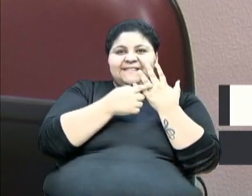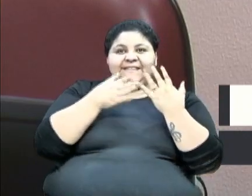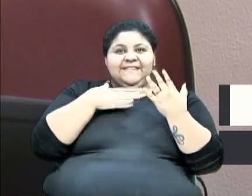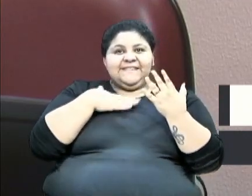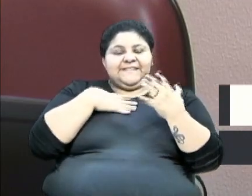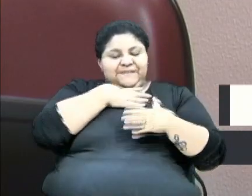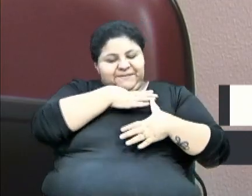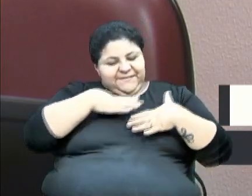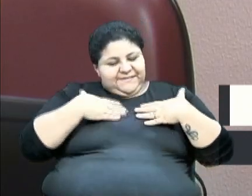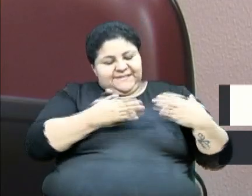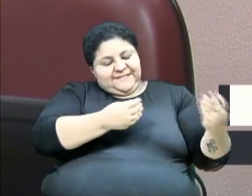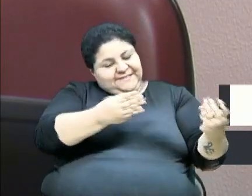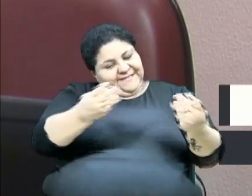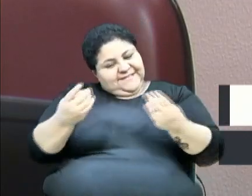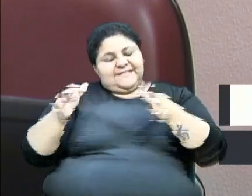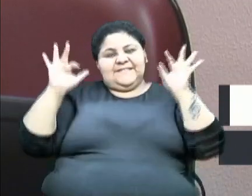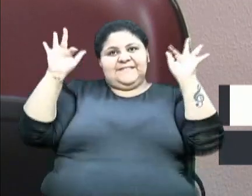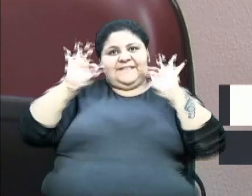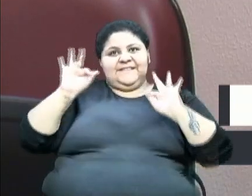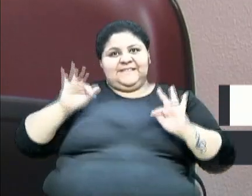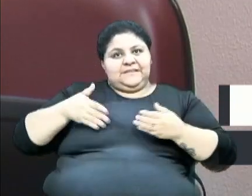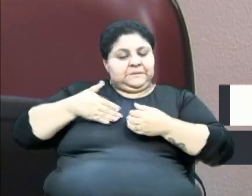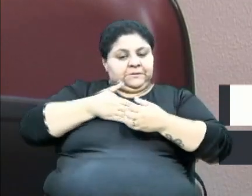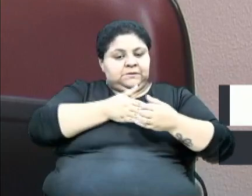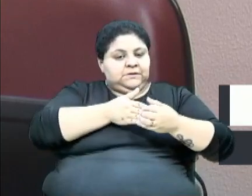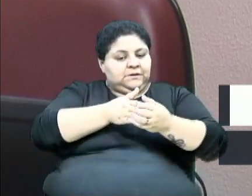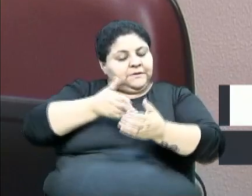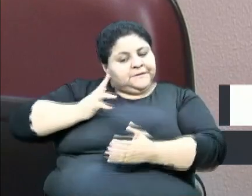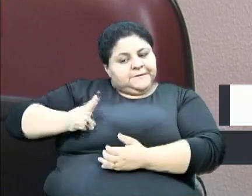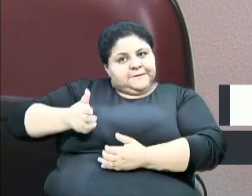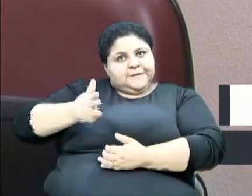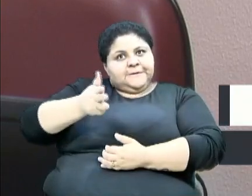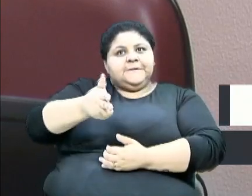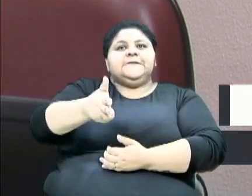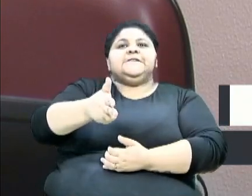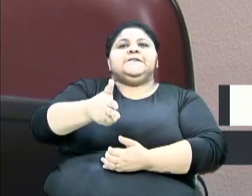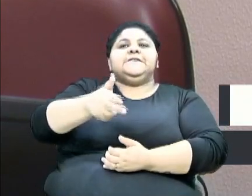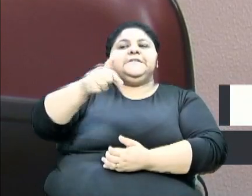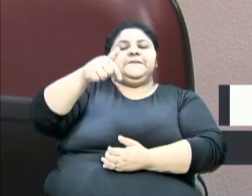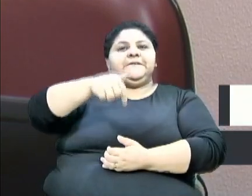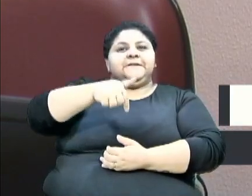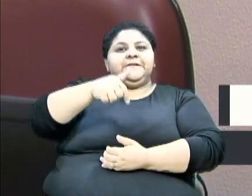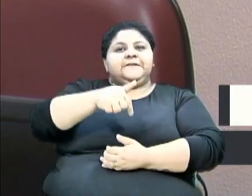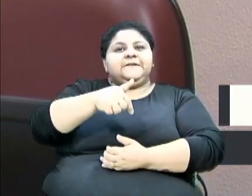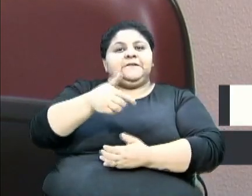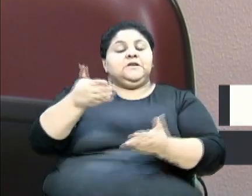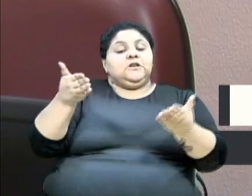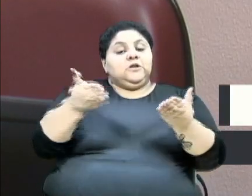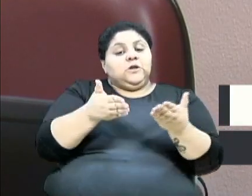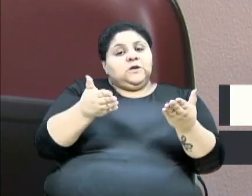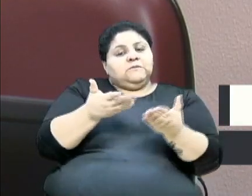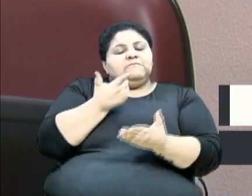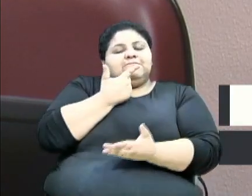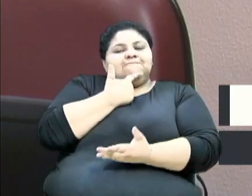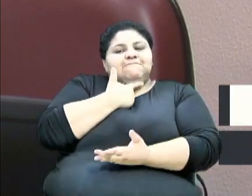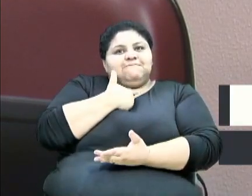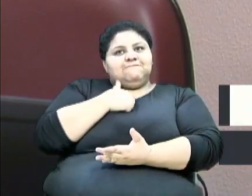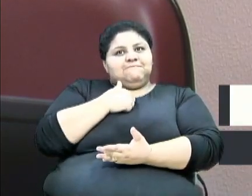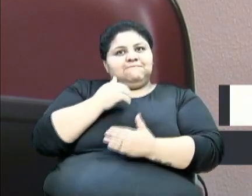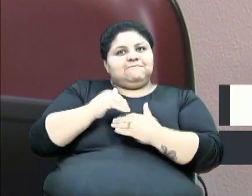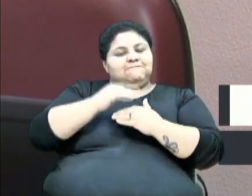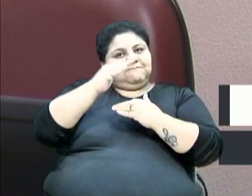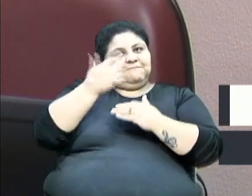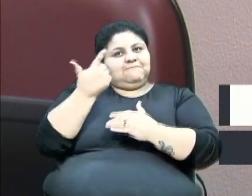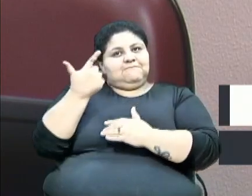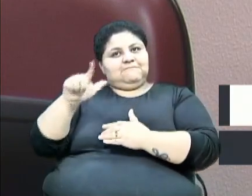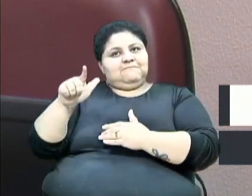felicidades, né? Está me acompanhando sempre durante as minhas caminhadas aí. E hoje a gente gostaria de, mais uma vez, aqui parabenizar